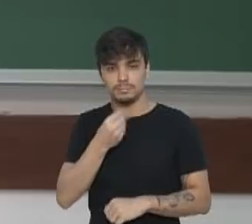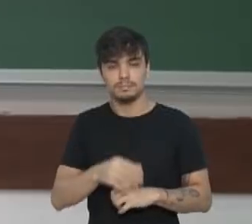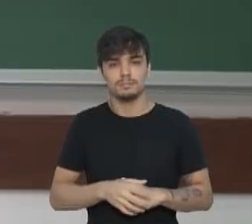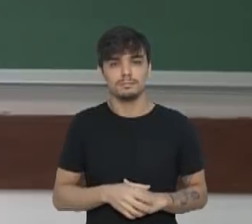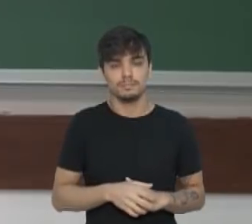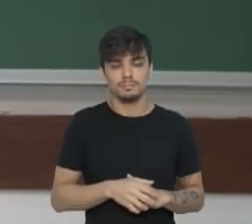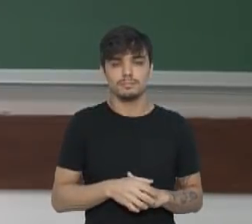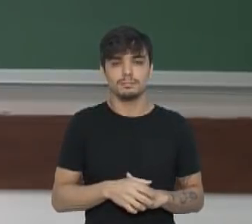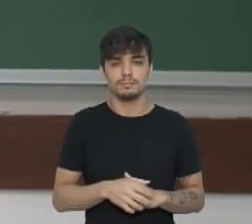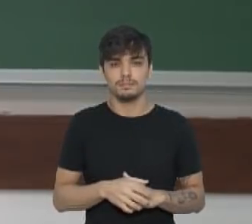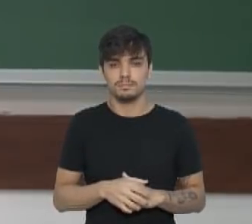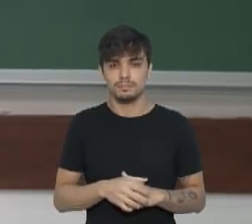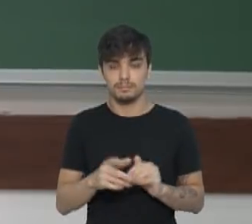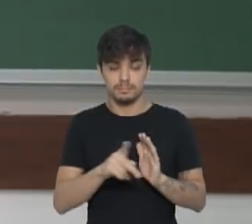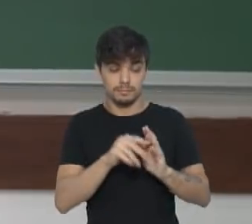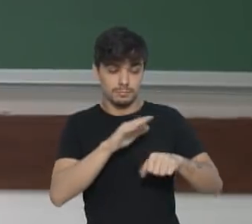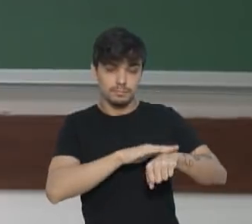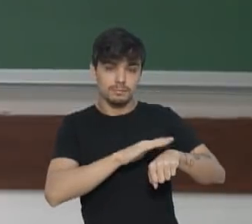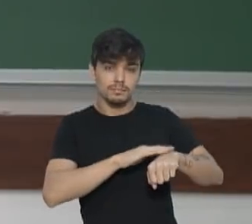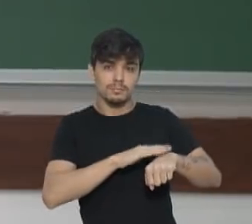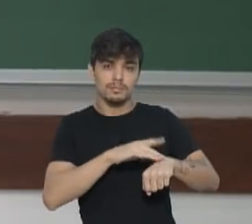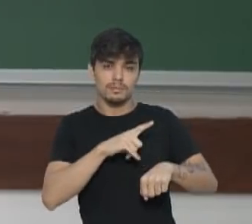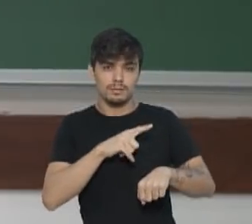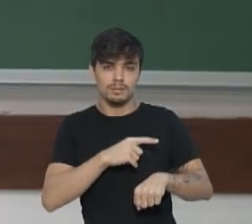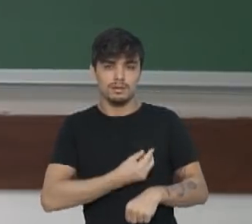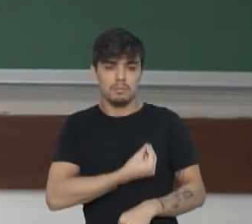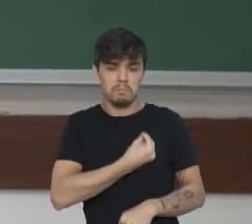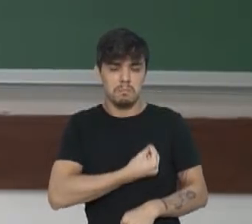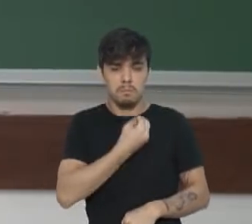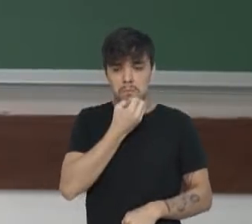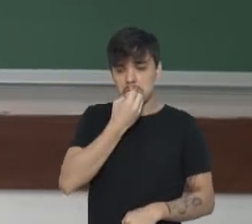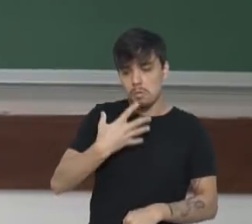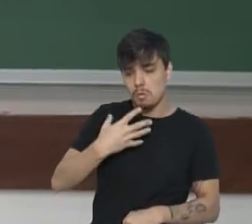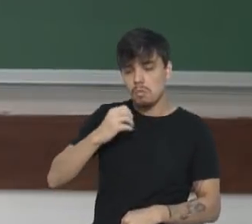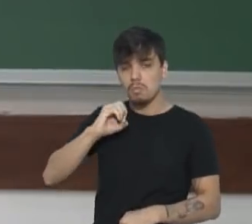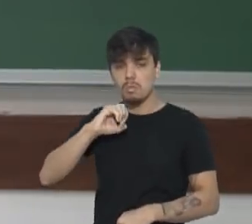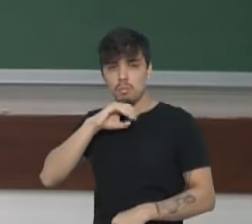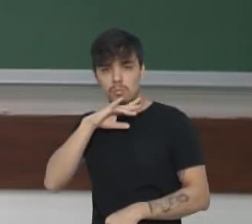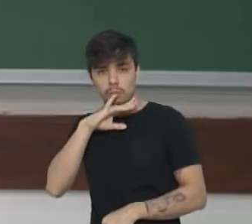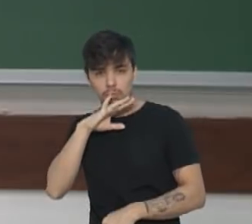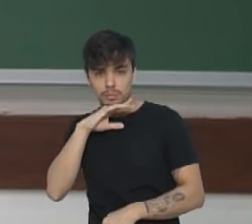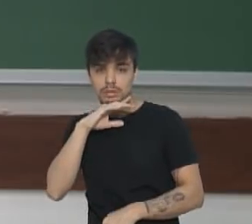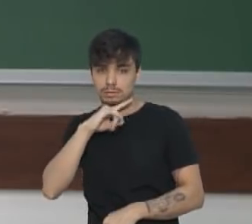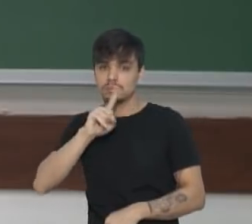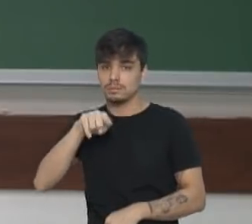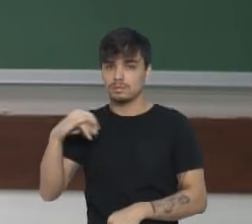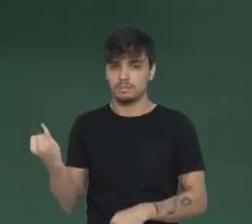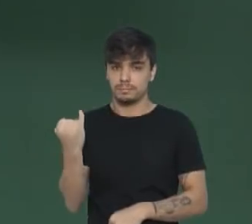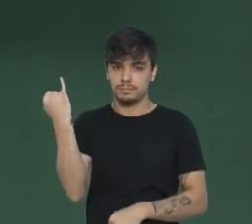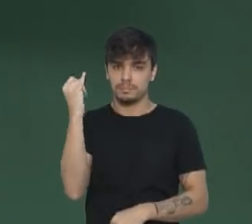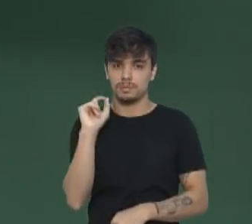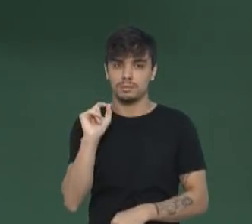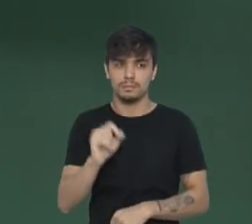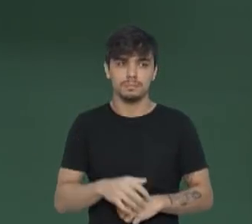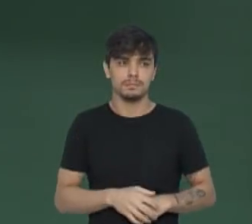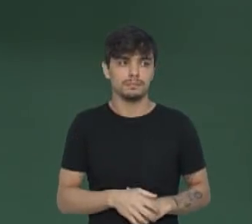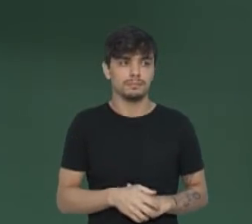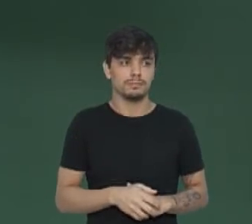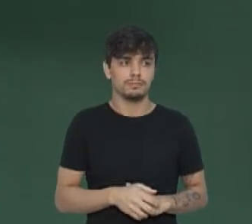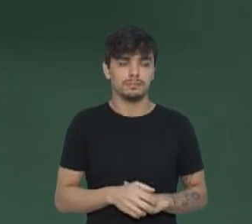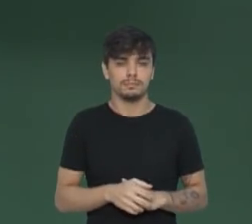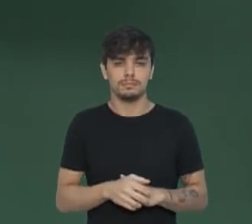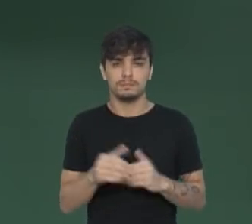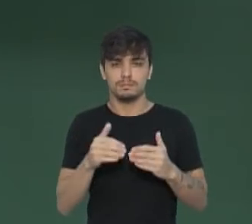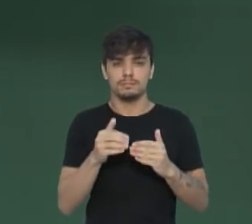dos momentos de existência, sejam bons, sejam ruins, tá? Então, o que nós temos aí é, a partir desses conceitos que